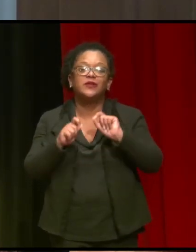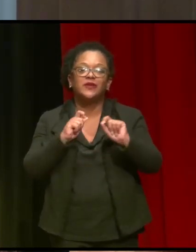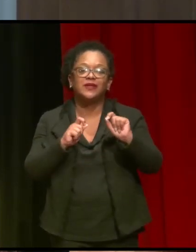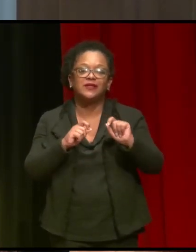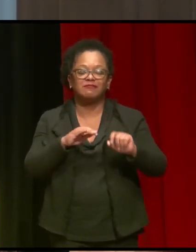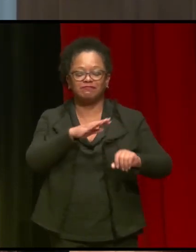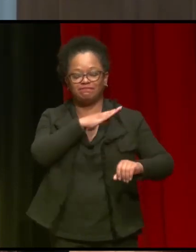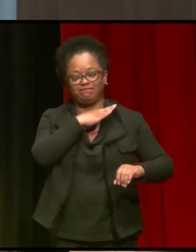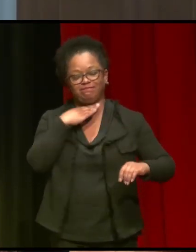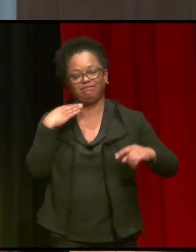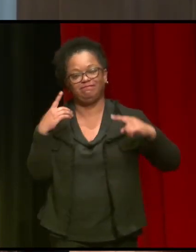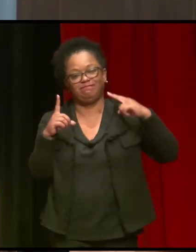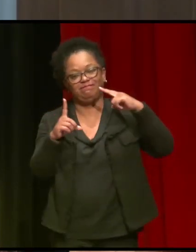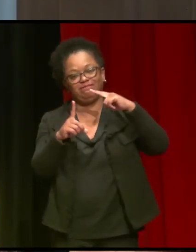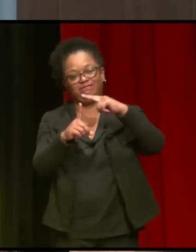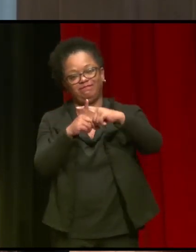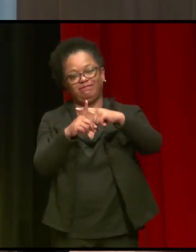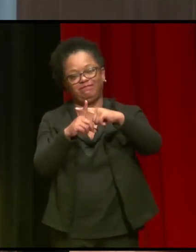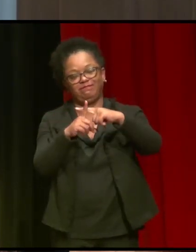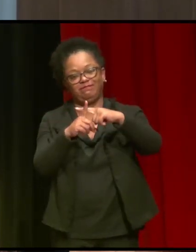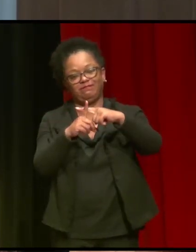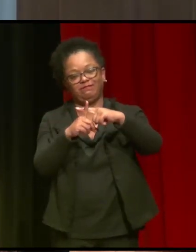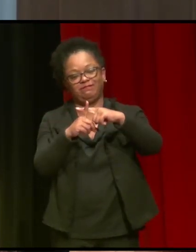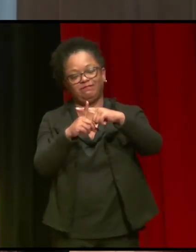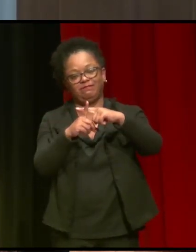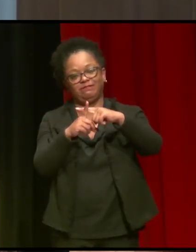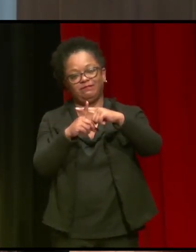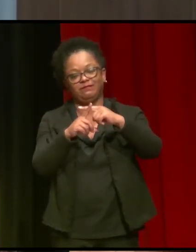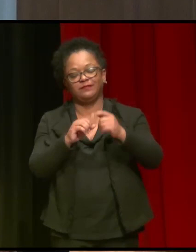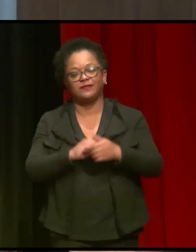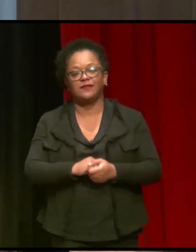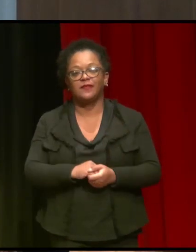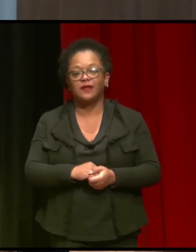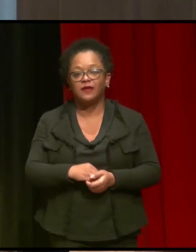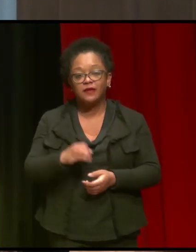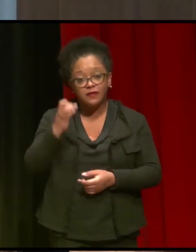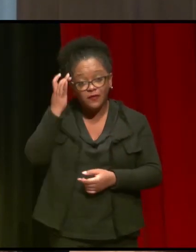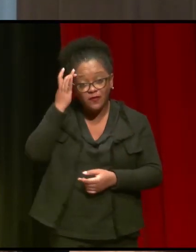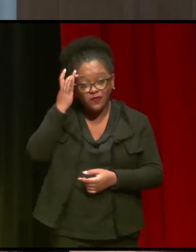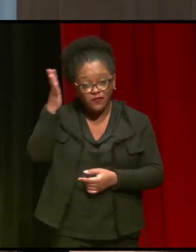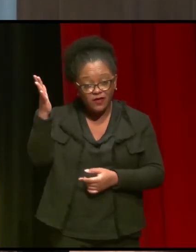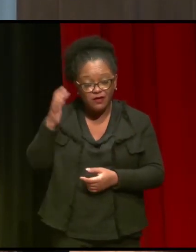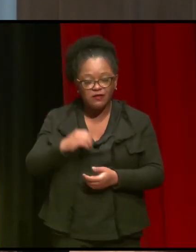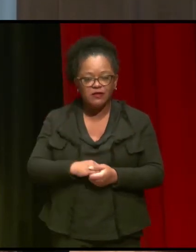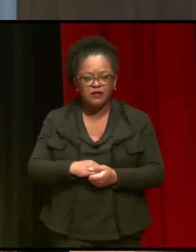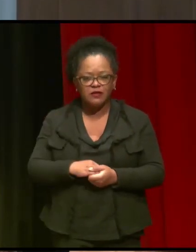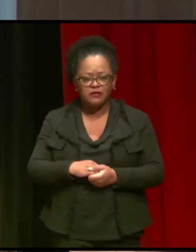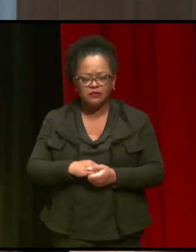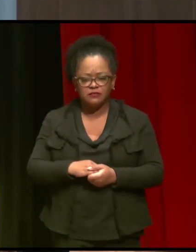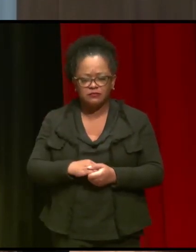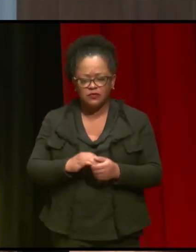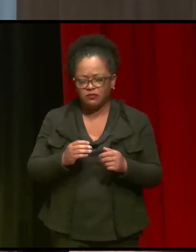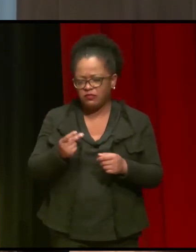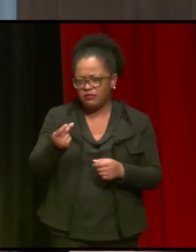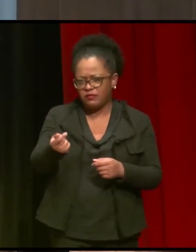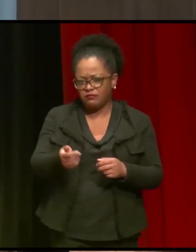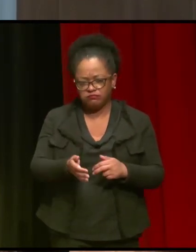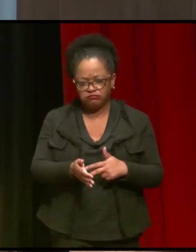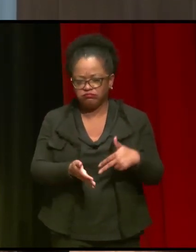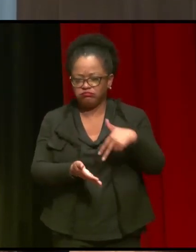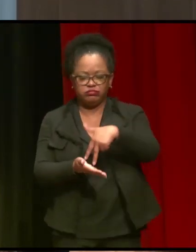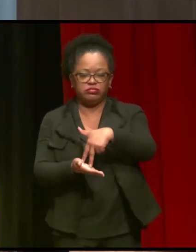Você está entendendo como é que é a pergunta? O que, que é mais fácil? Se Jesus só diz assim, para mim é mais fácil fazer esse cara levantar, ó, pum, vai para